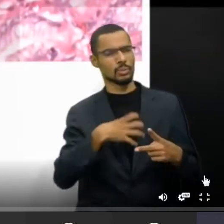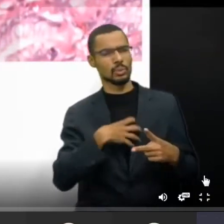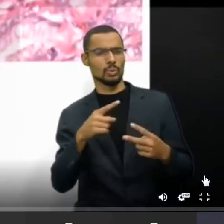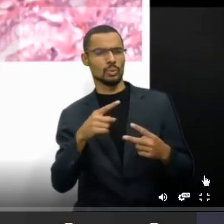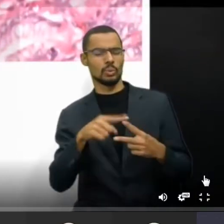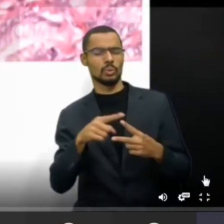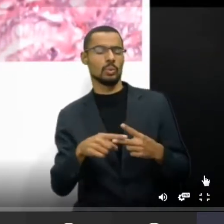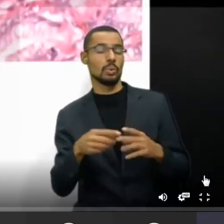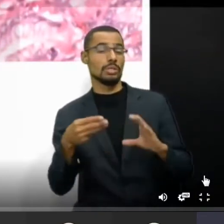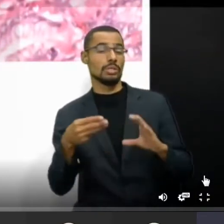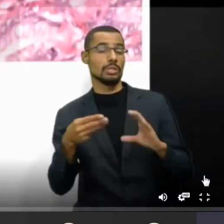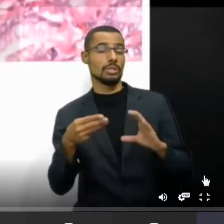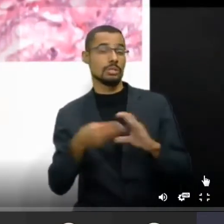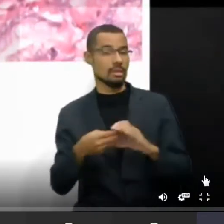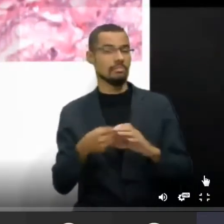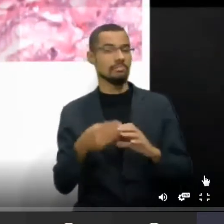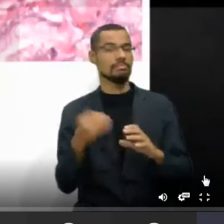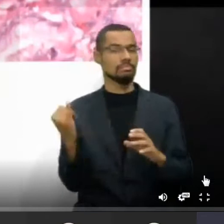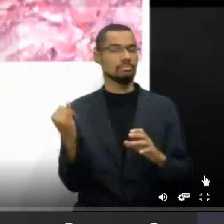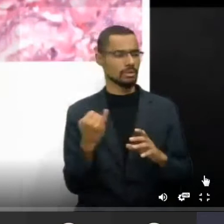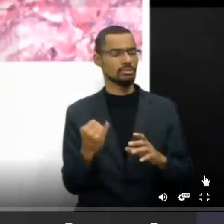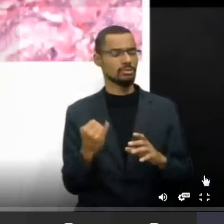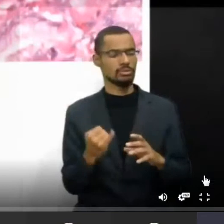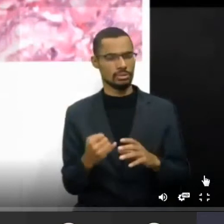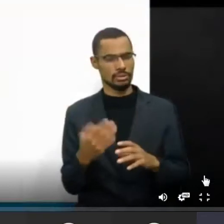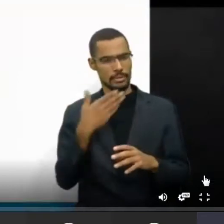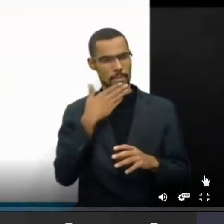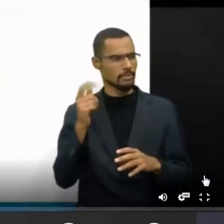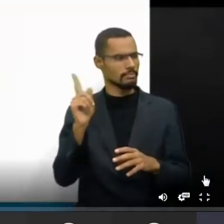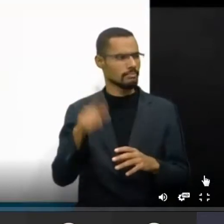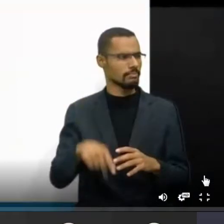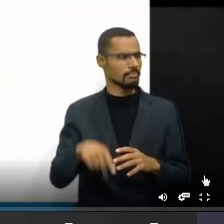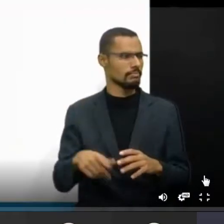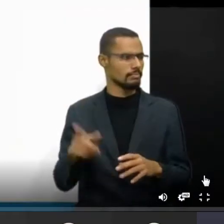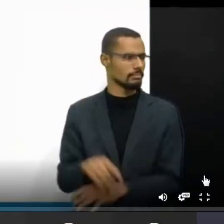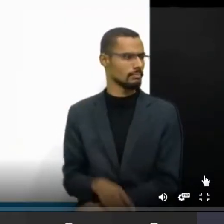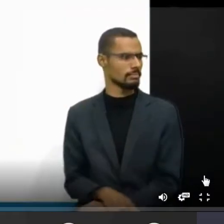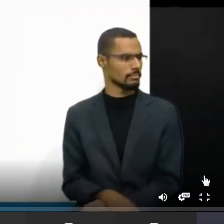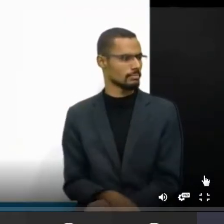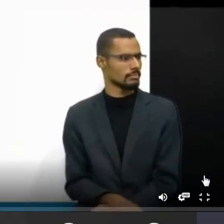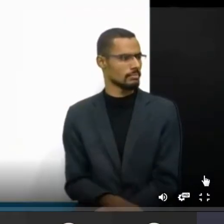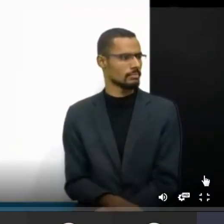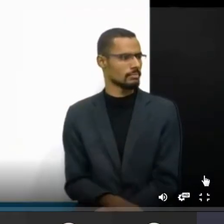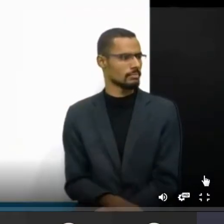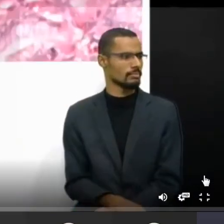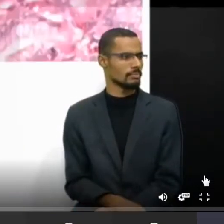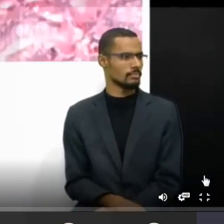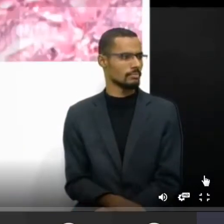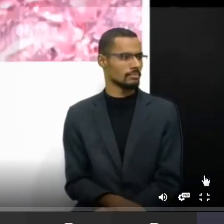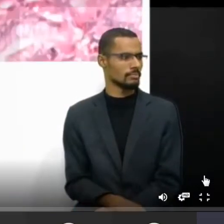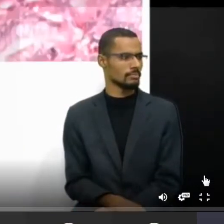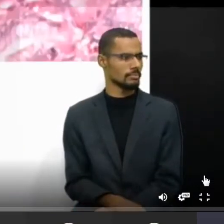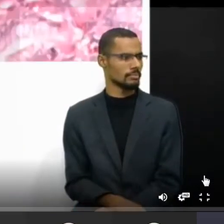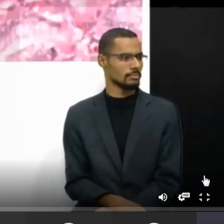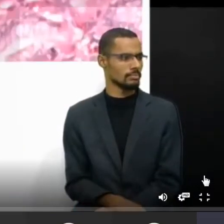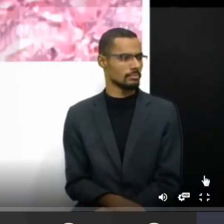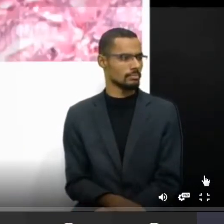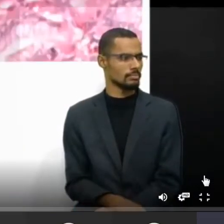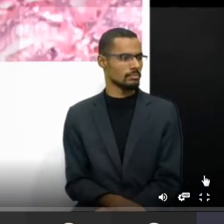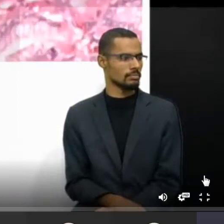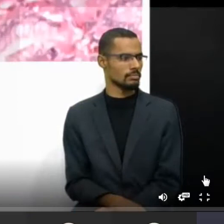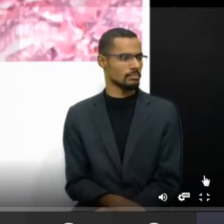de células. Vamos melhorar essa canetinha aqui para identificar. Então, vocês